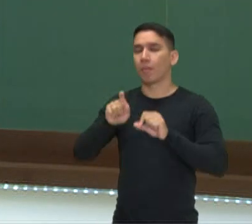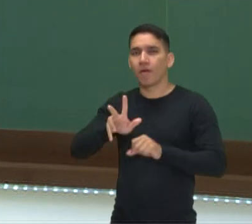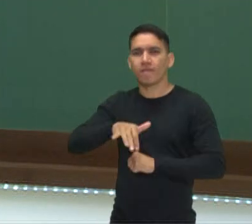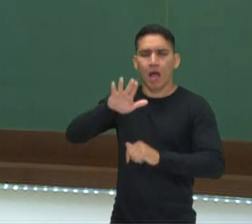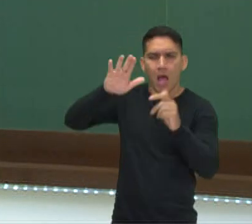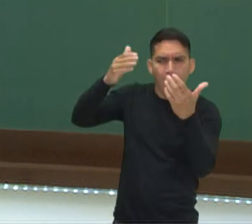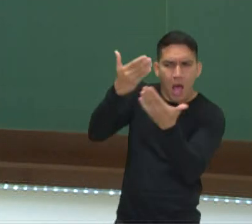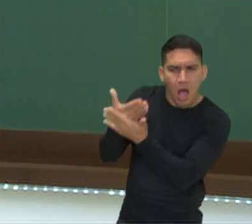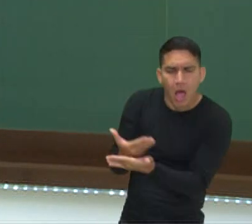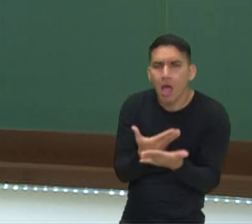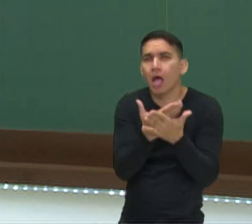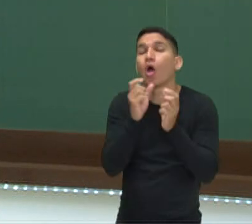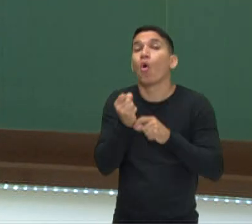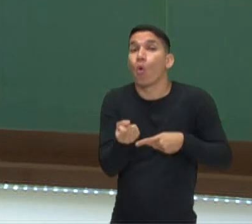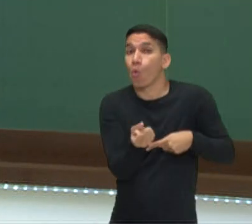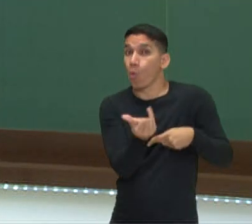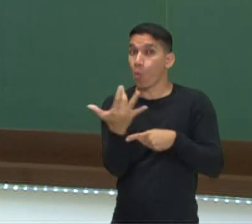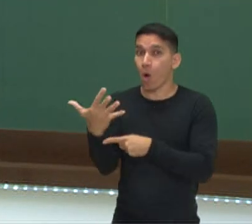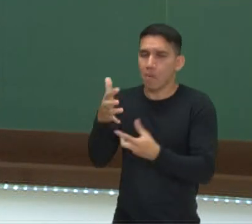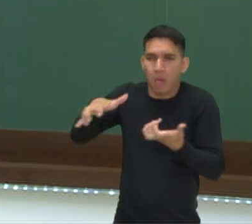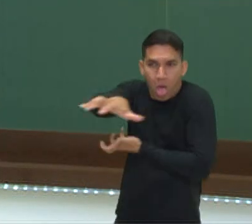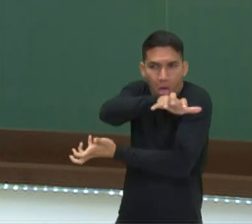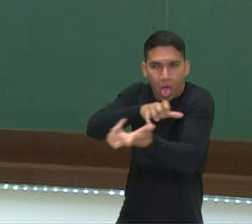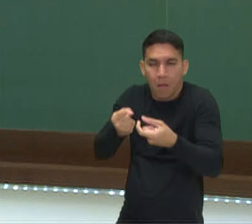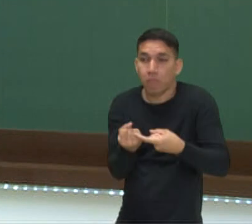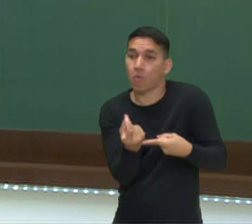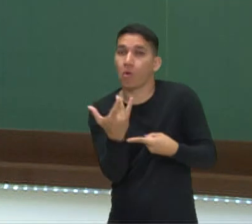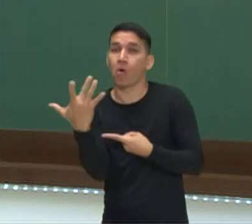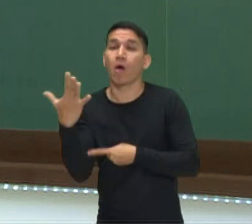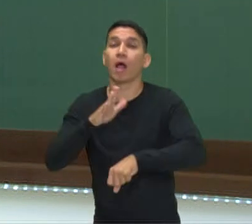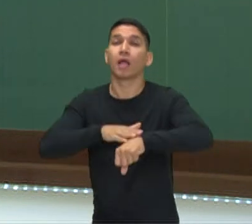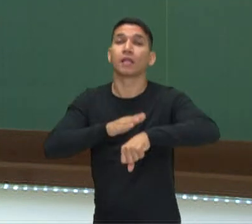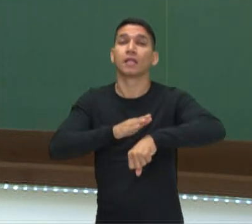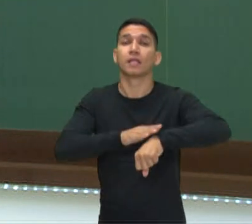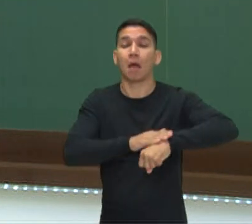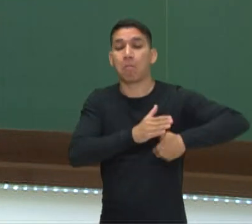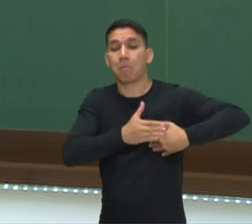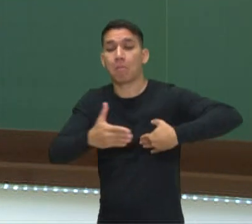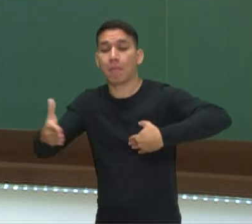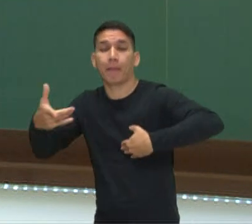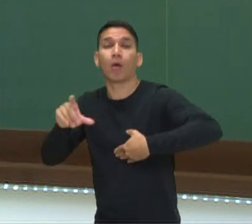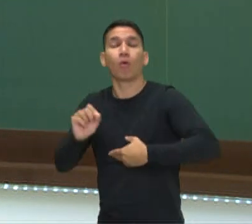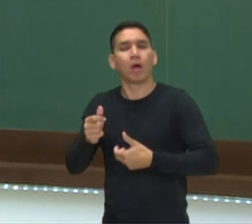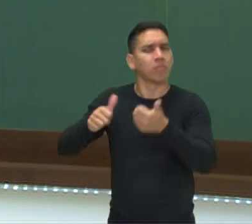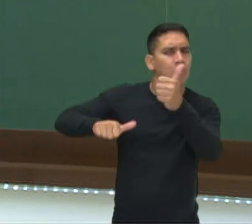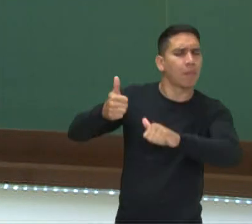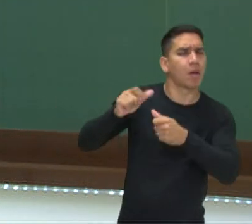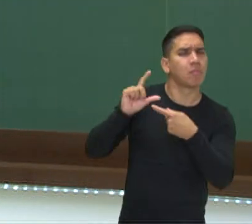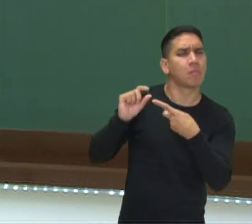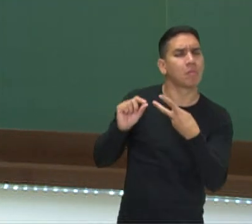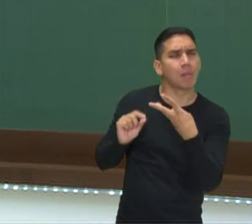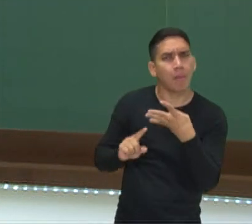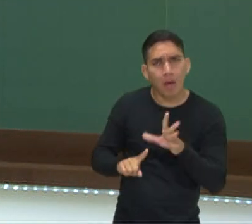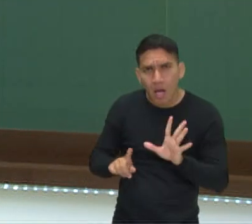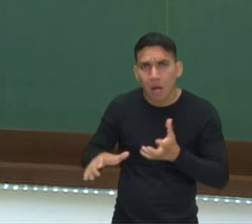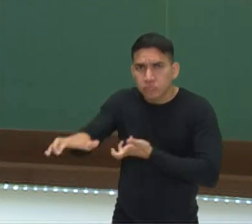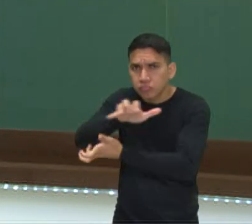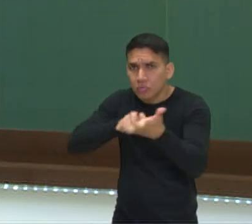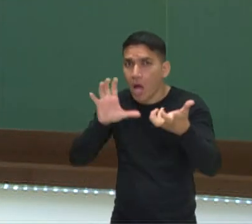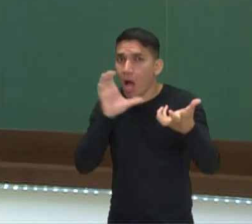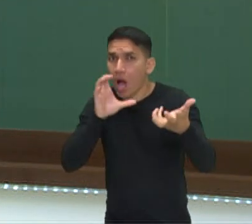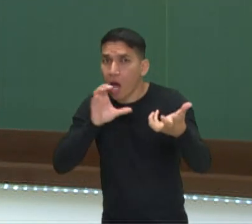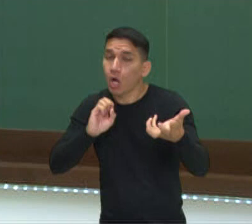vai estar vendo a quantidade de reagente por unidade de tempo e verificando se as reações ocorrem de maneira mais rápida ou